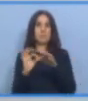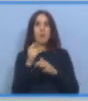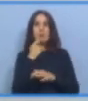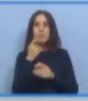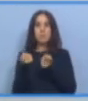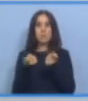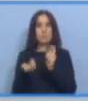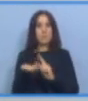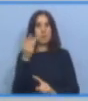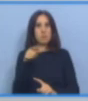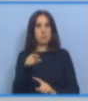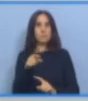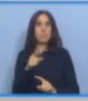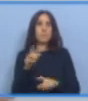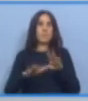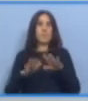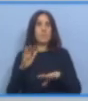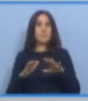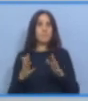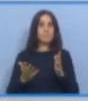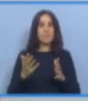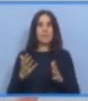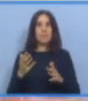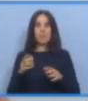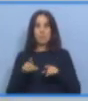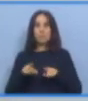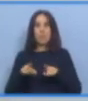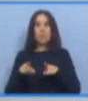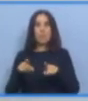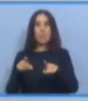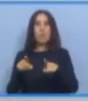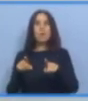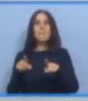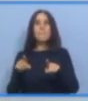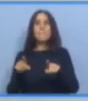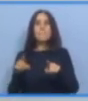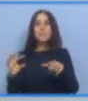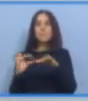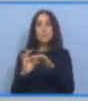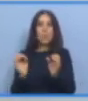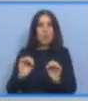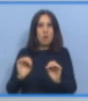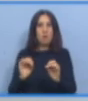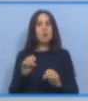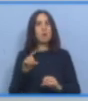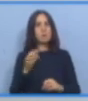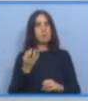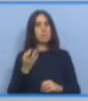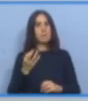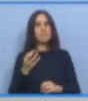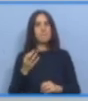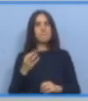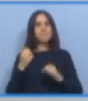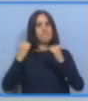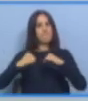maior coordenação, porque às vezes avançam em paralelo e não há realmente uma interligação, e também uma